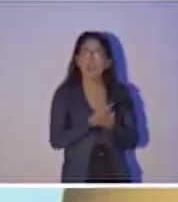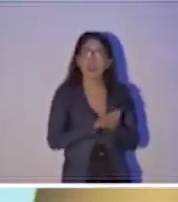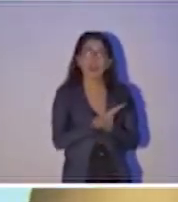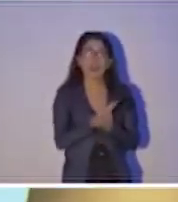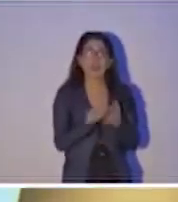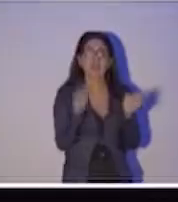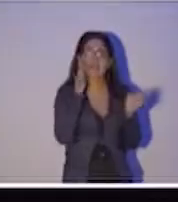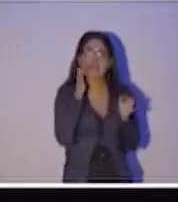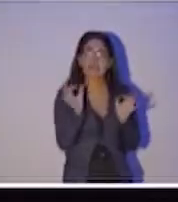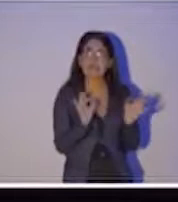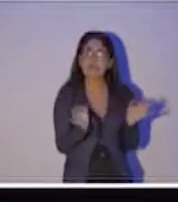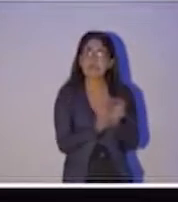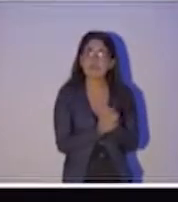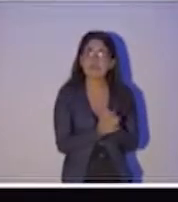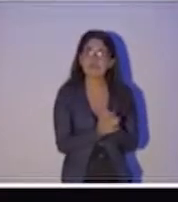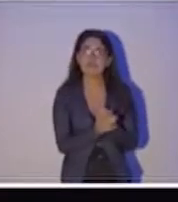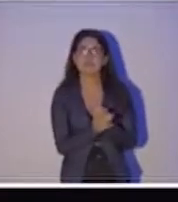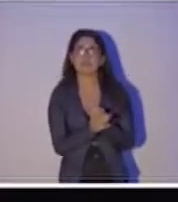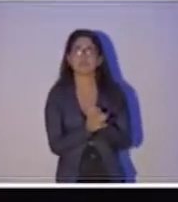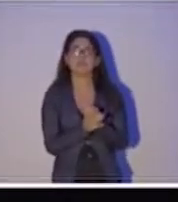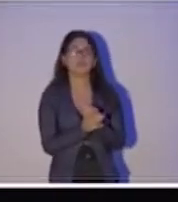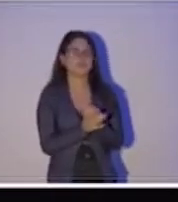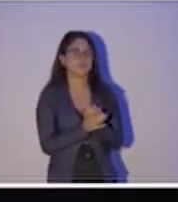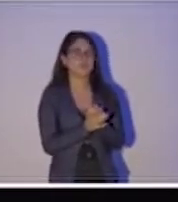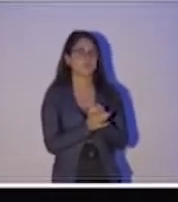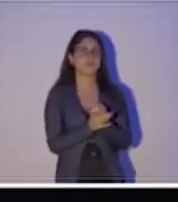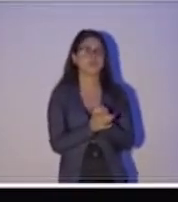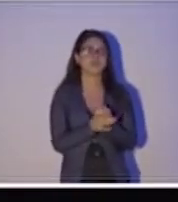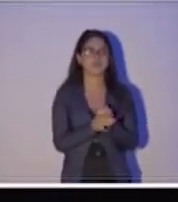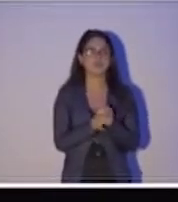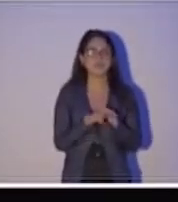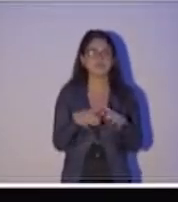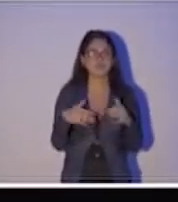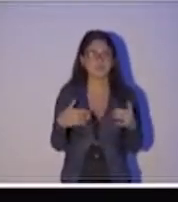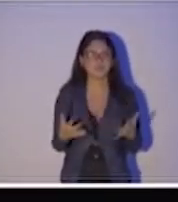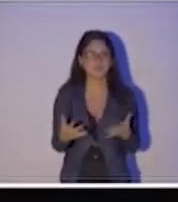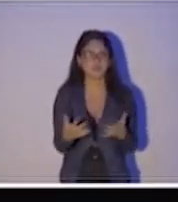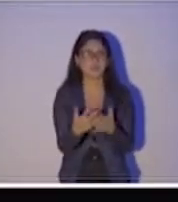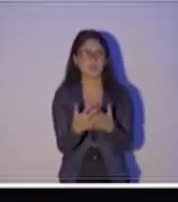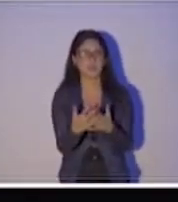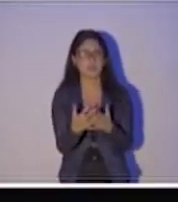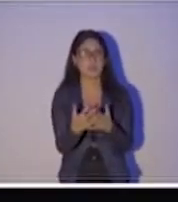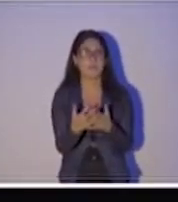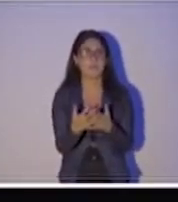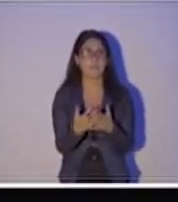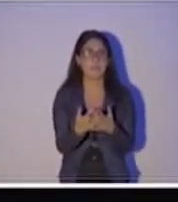uma sopa de letrinhas. Não entende nada. Uma feira de Caruaru, parece.